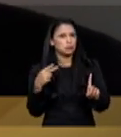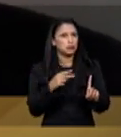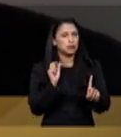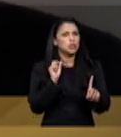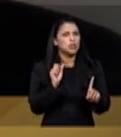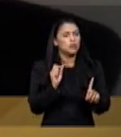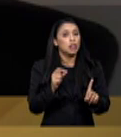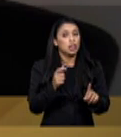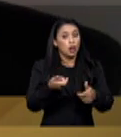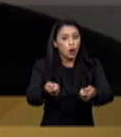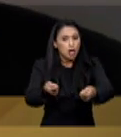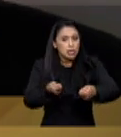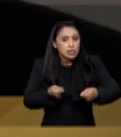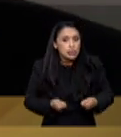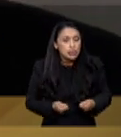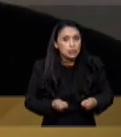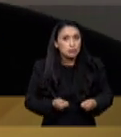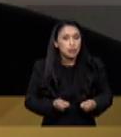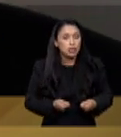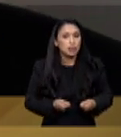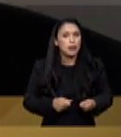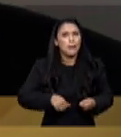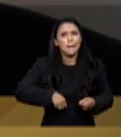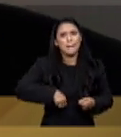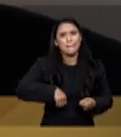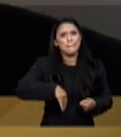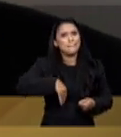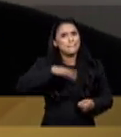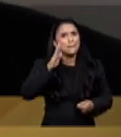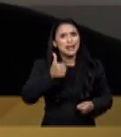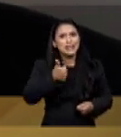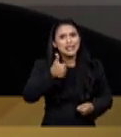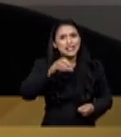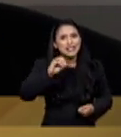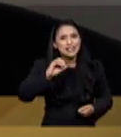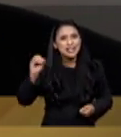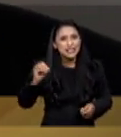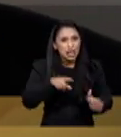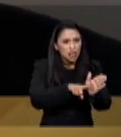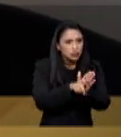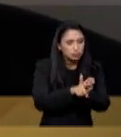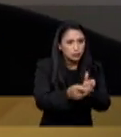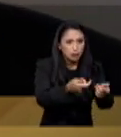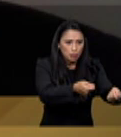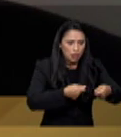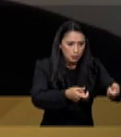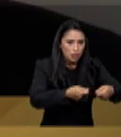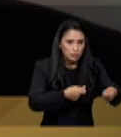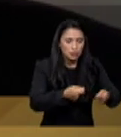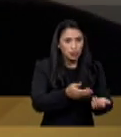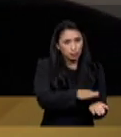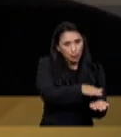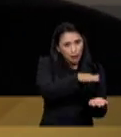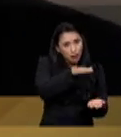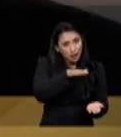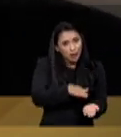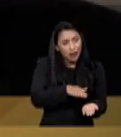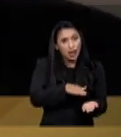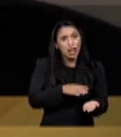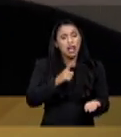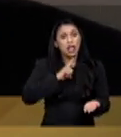tendo recebido mais de uma centena de inquéritos, determinei a redistribuição de mais